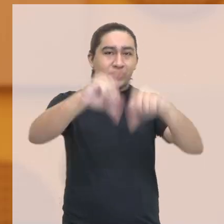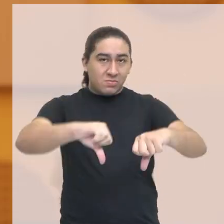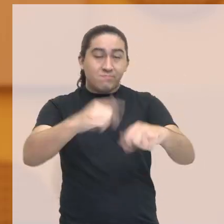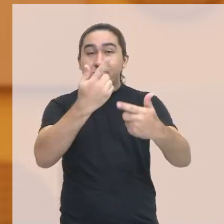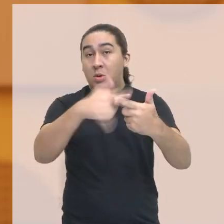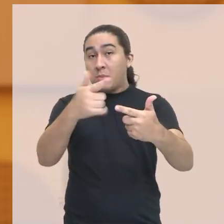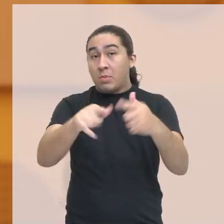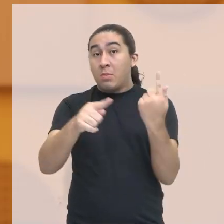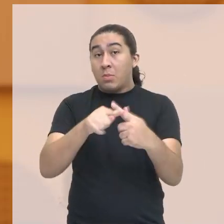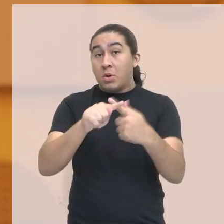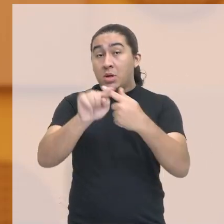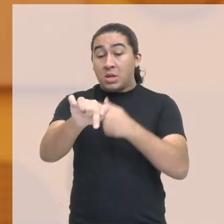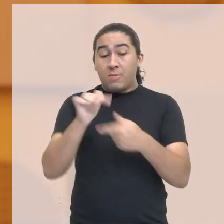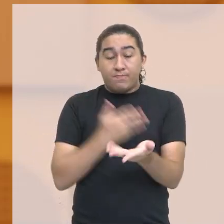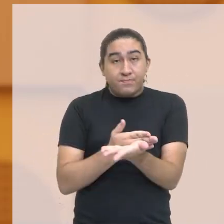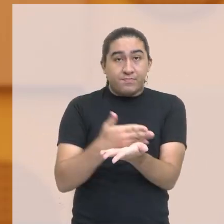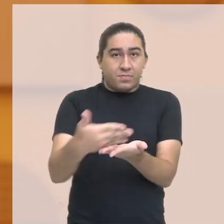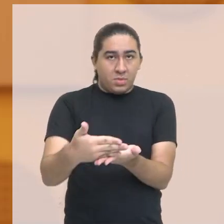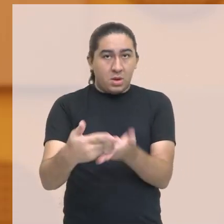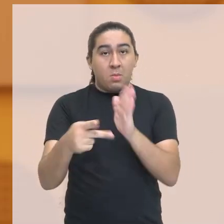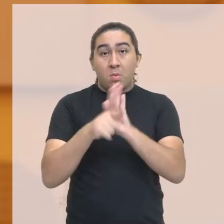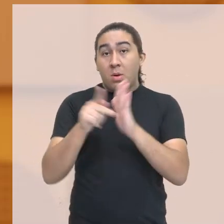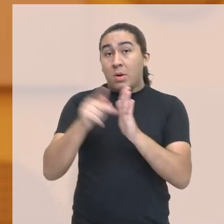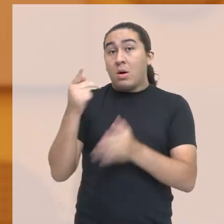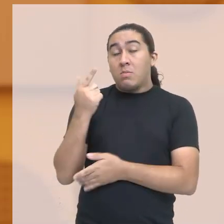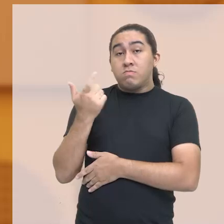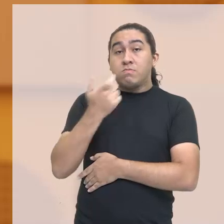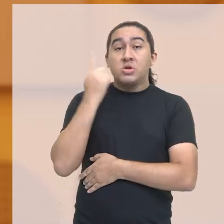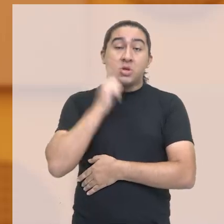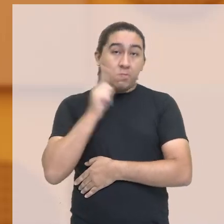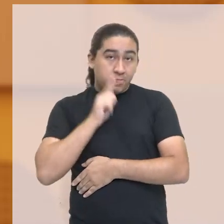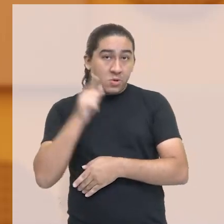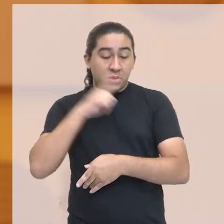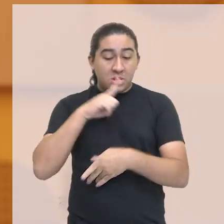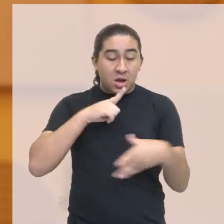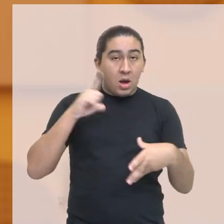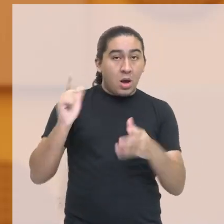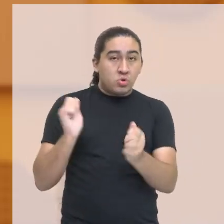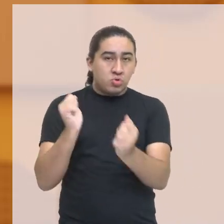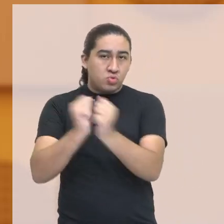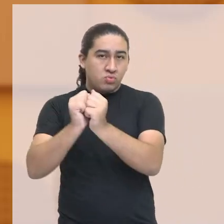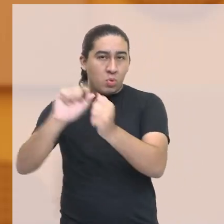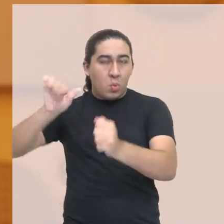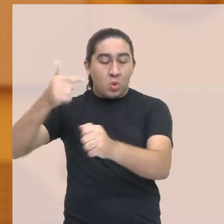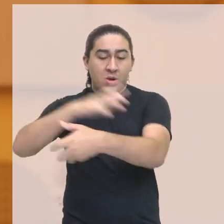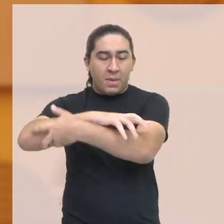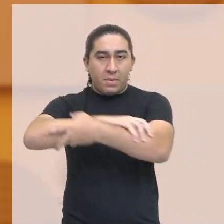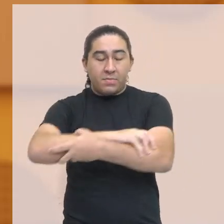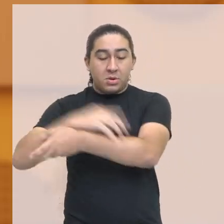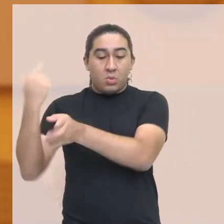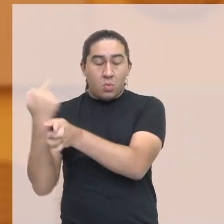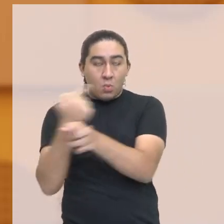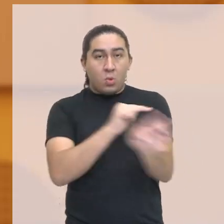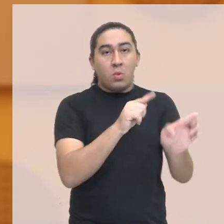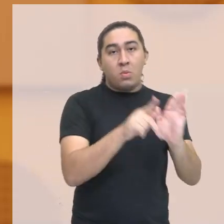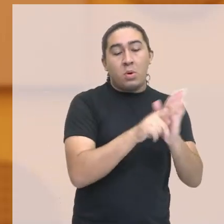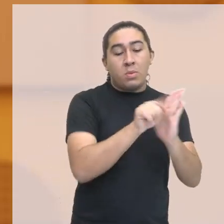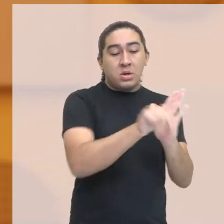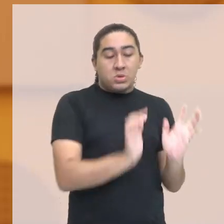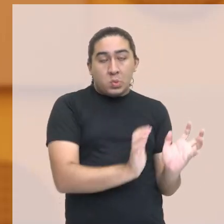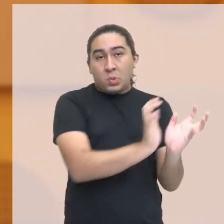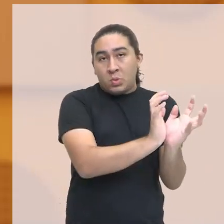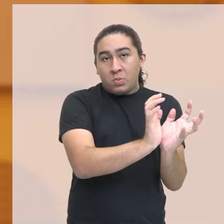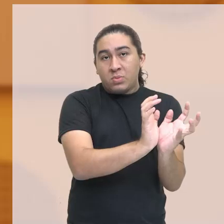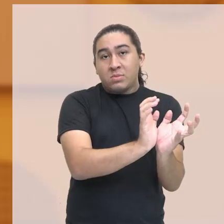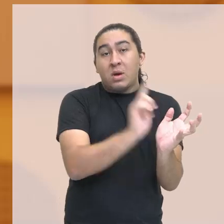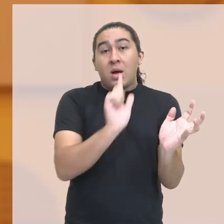Por quê? Porque a partir desse momento os Estados Unidos somam forças com os aliados e vão contra-atacar o grupo do eixo.